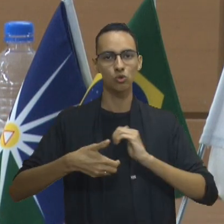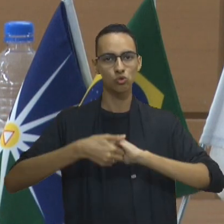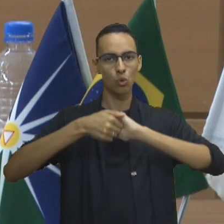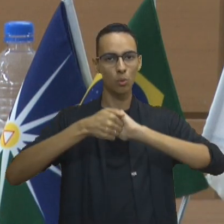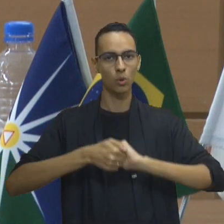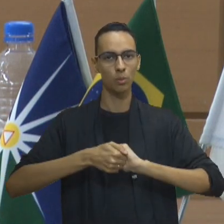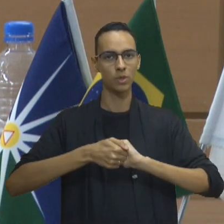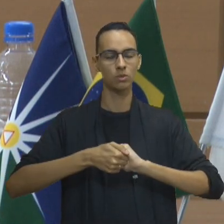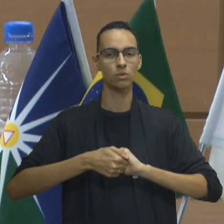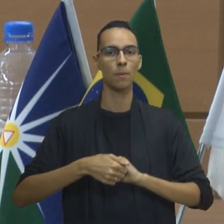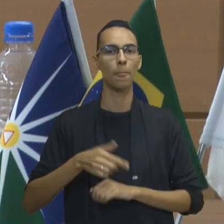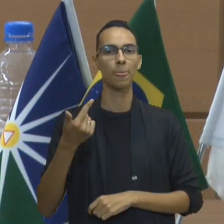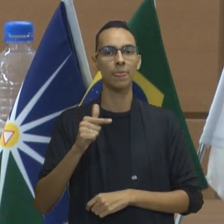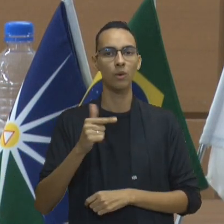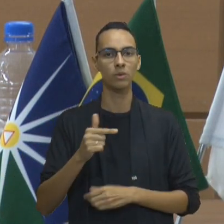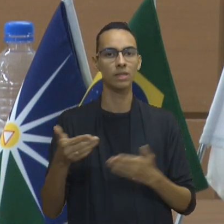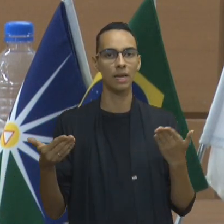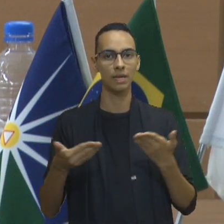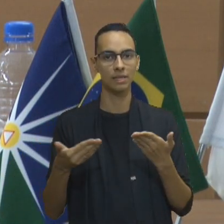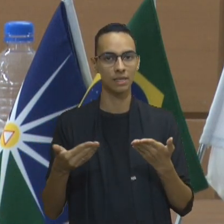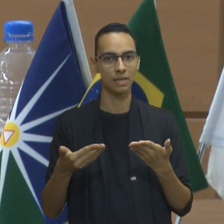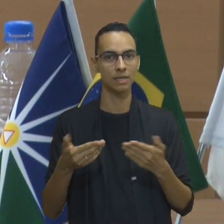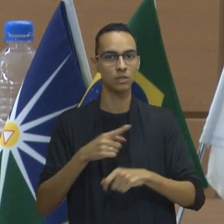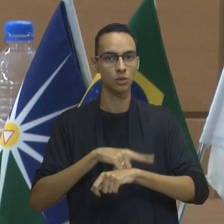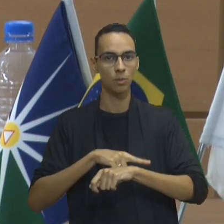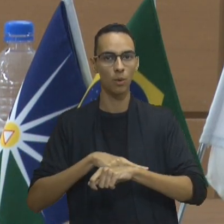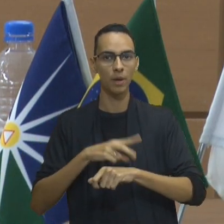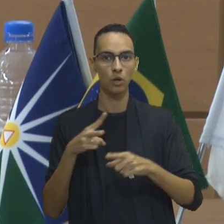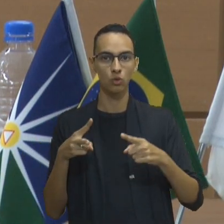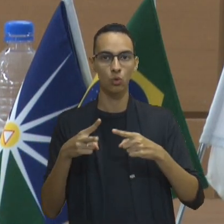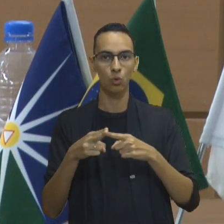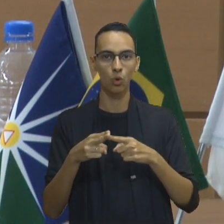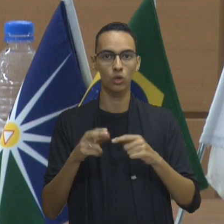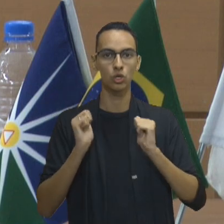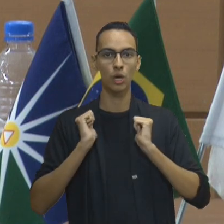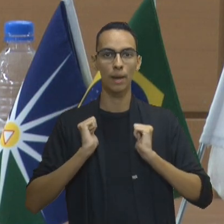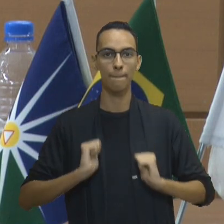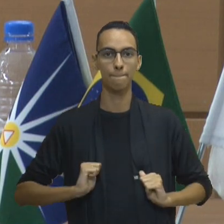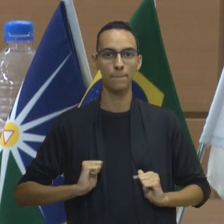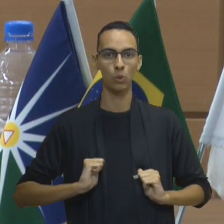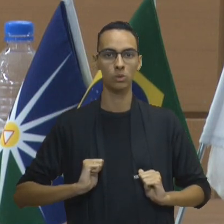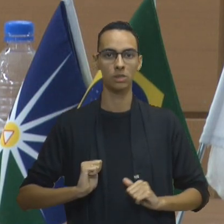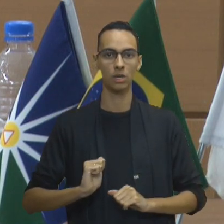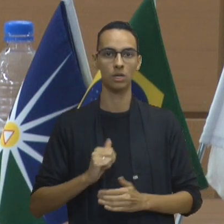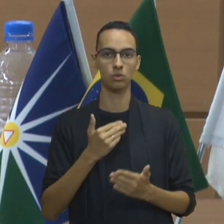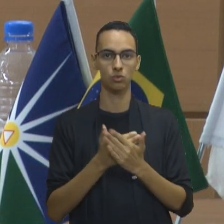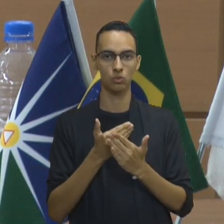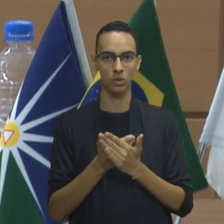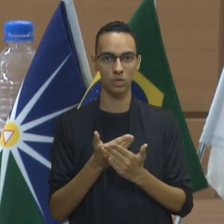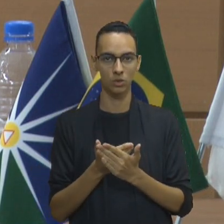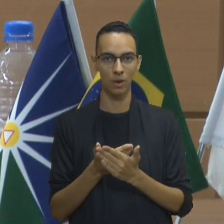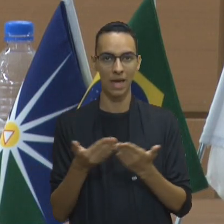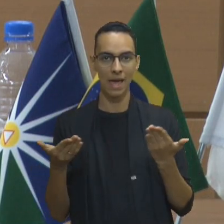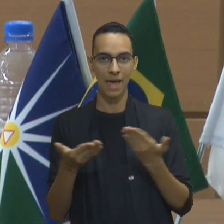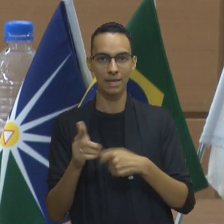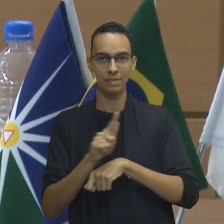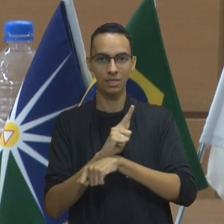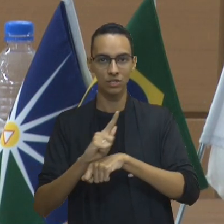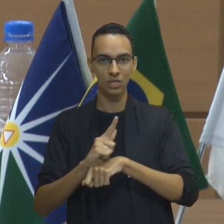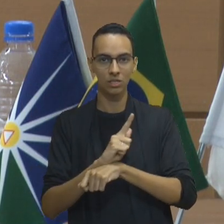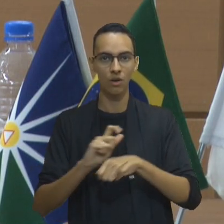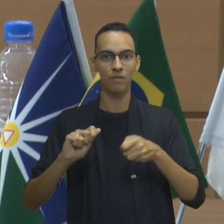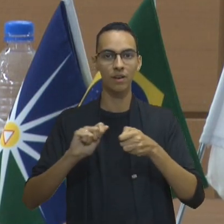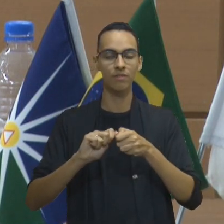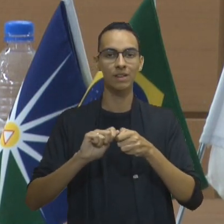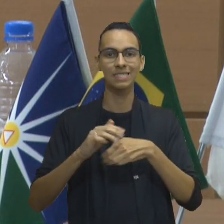Não haverá, neste momento, cortes em bolsas estudantis. E esta gestão fará o